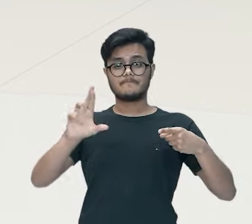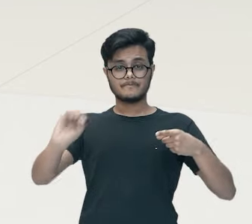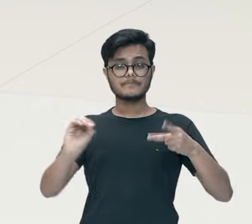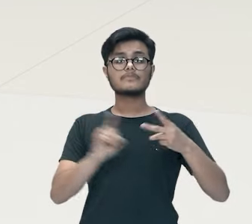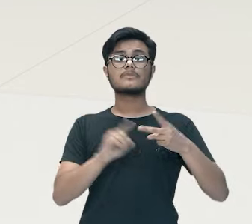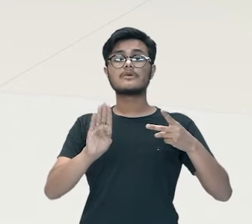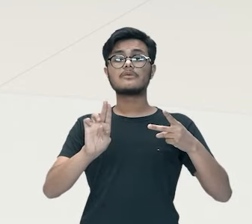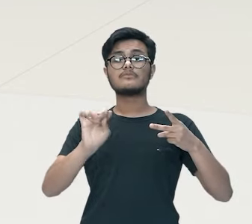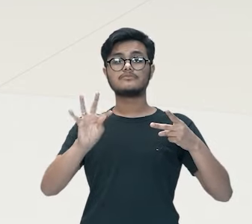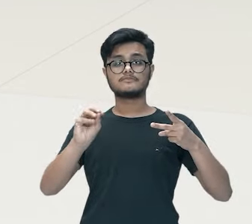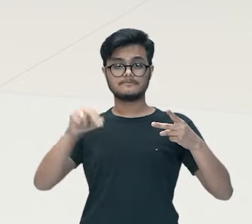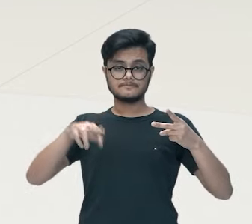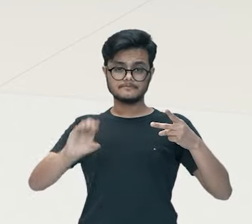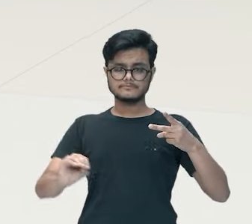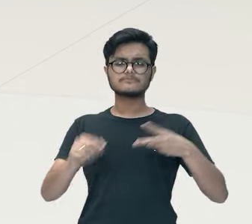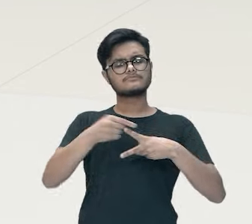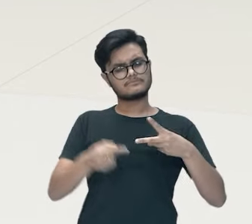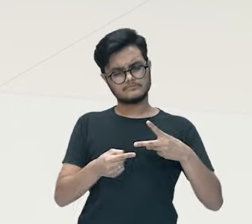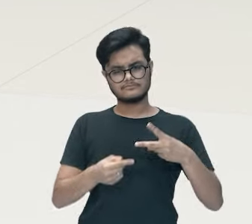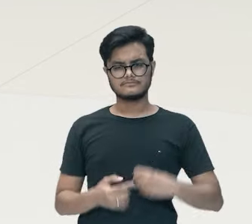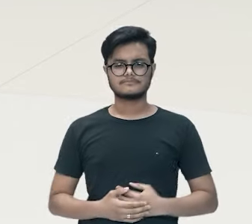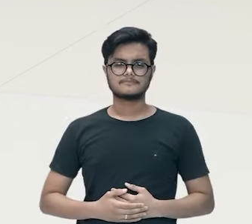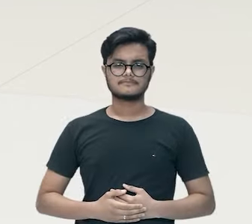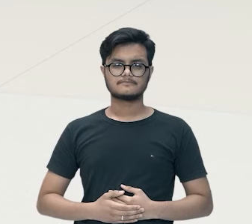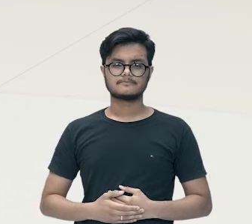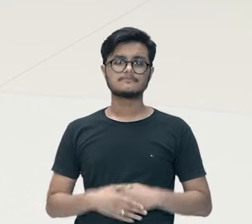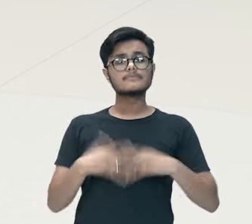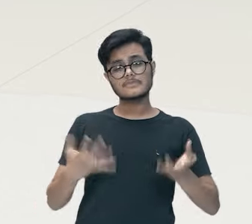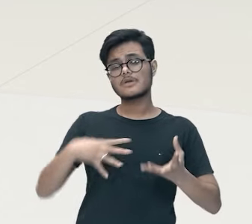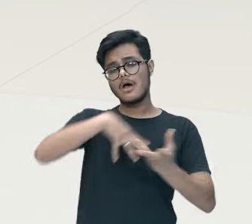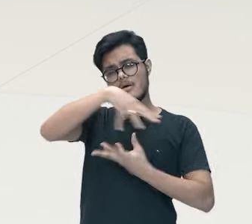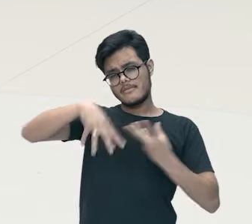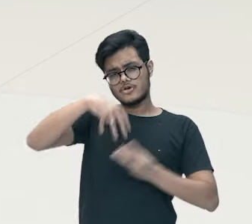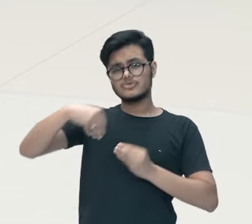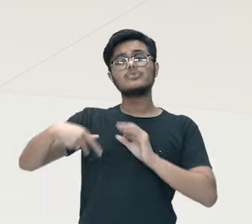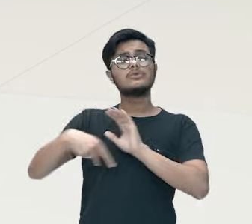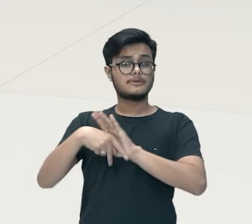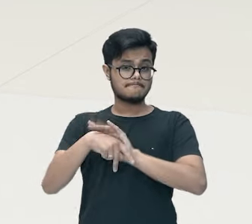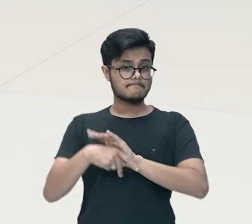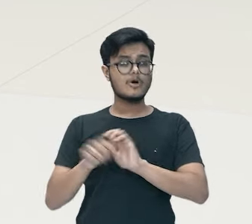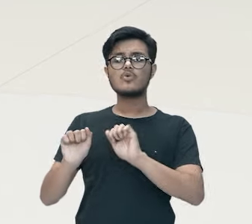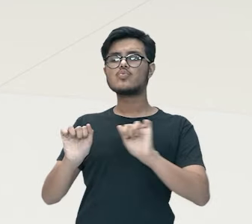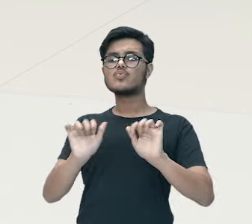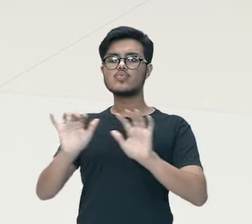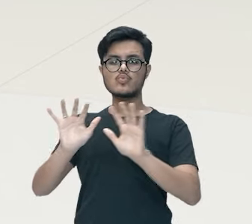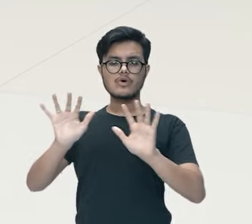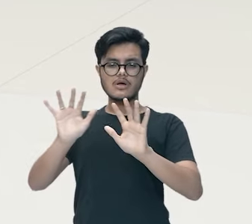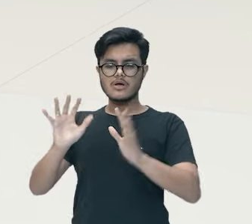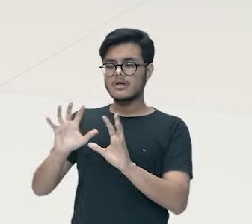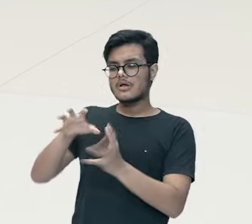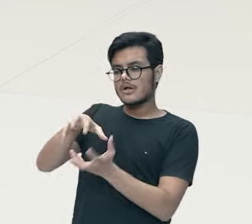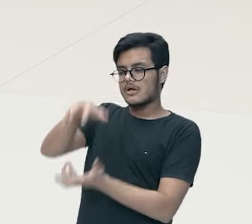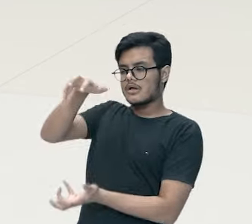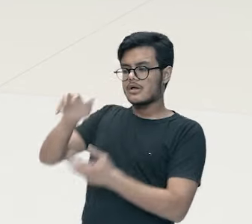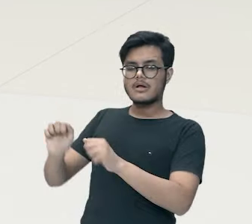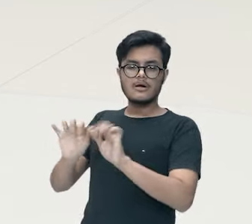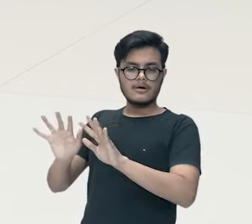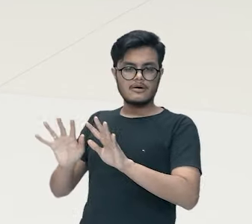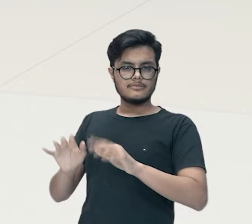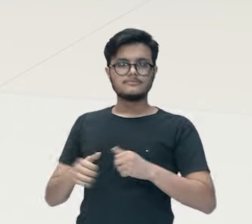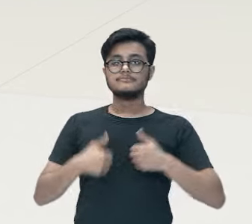petróleo costuma ser, na maioria das vezes, uma mistura desses 2 gases aqui, tá? Com 3 carbonos e com